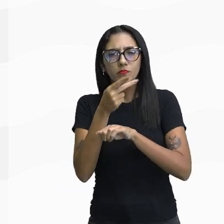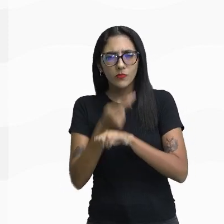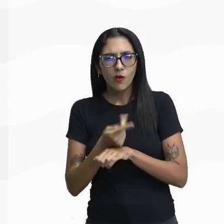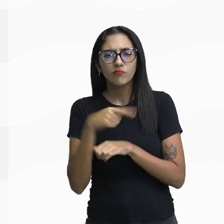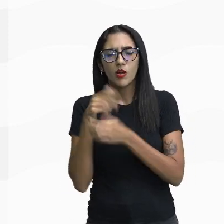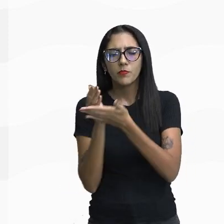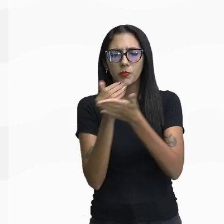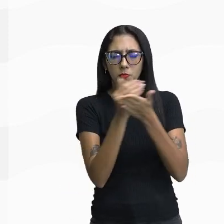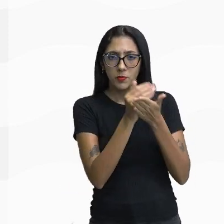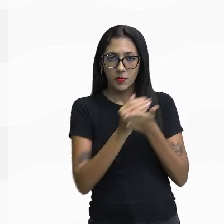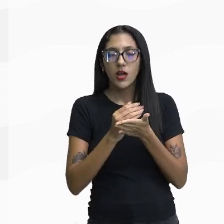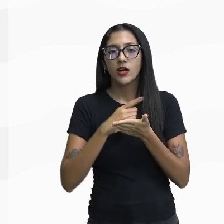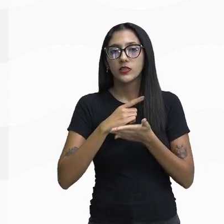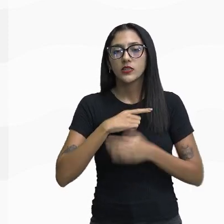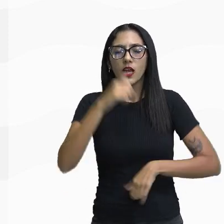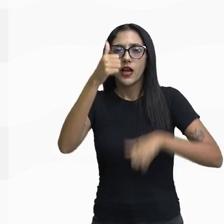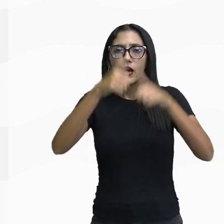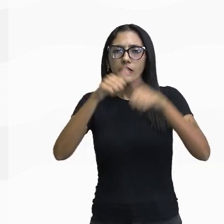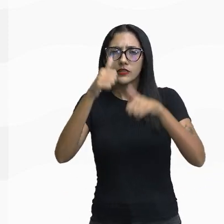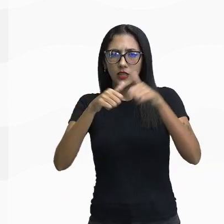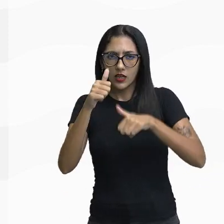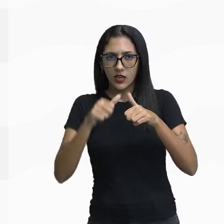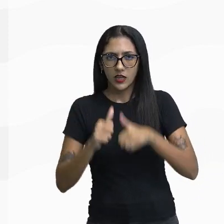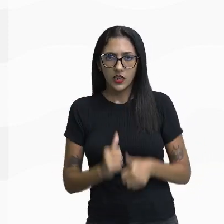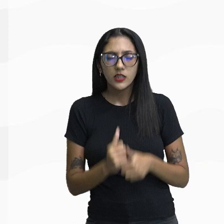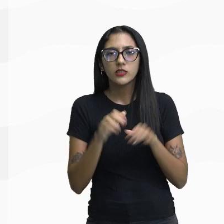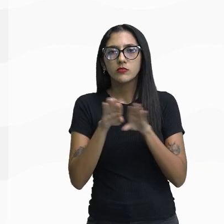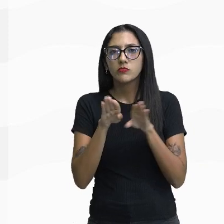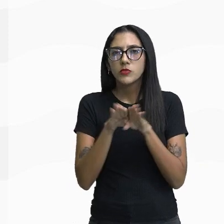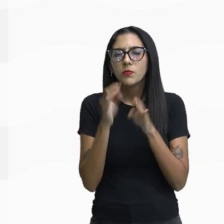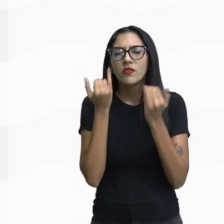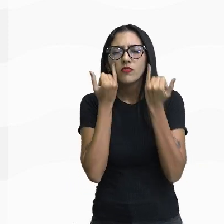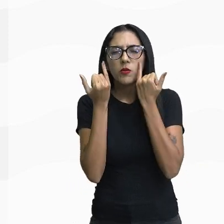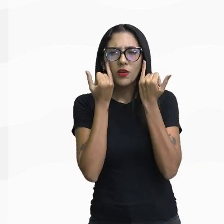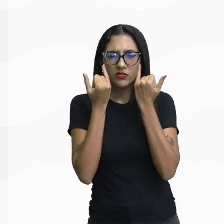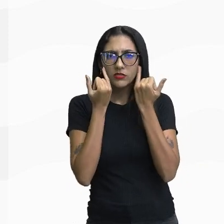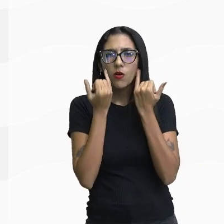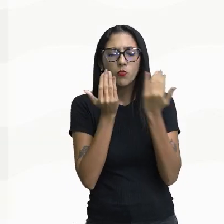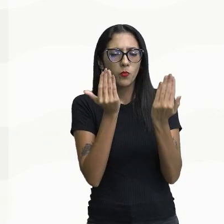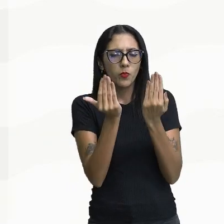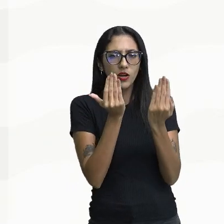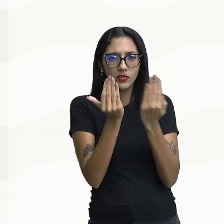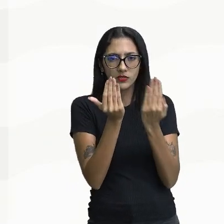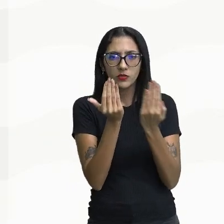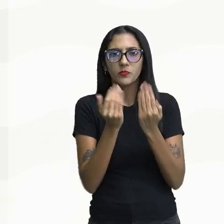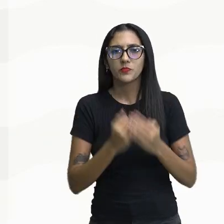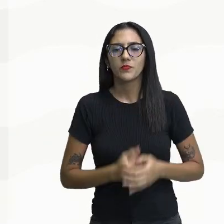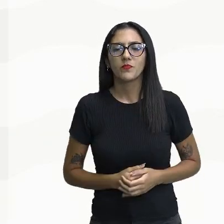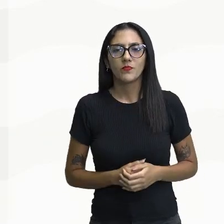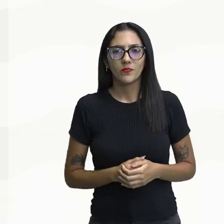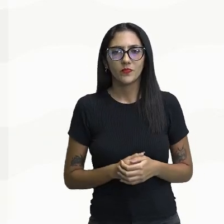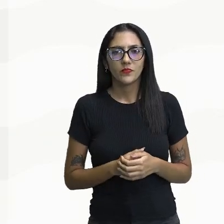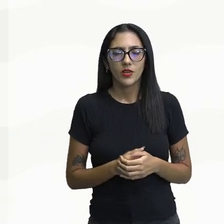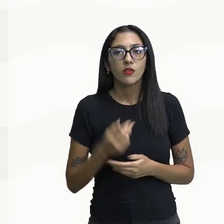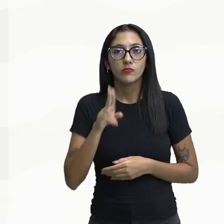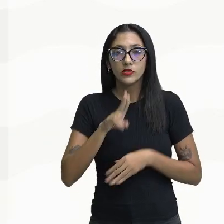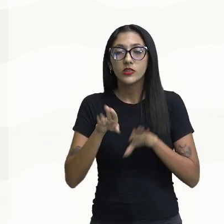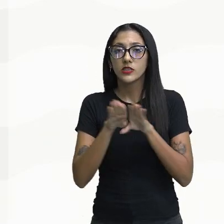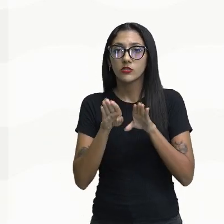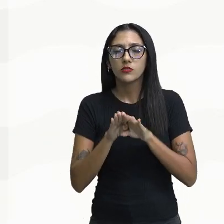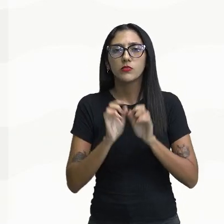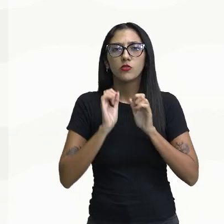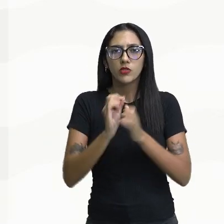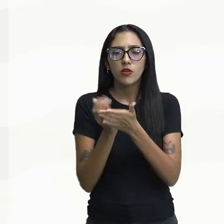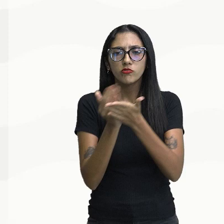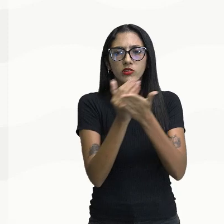então, análise e interpretação de dados estatísticos, com base naquilo que foi coletado